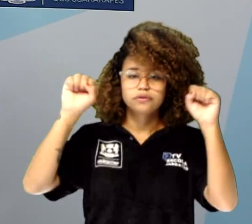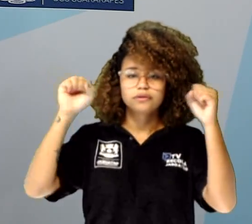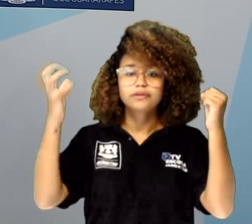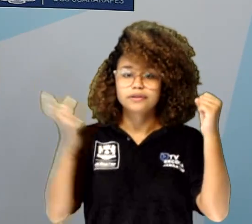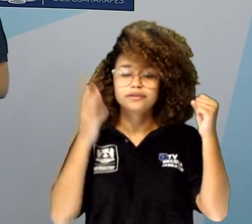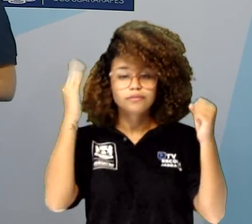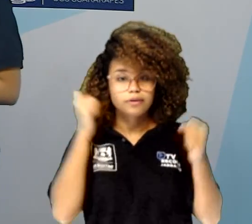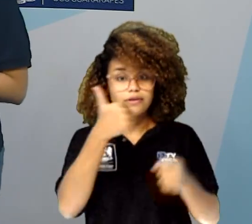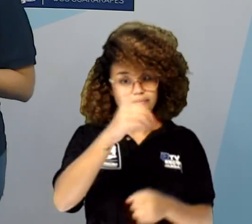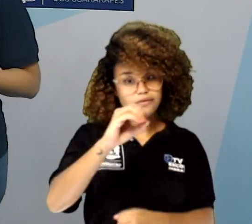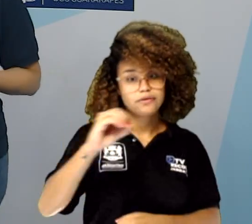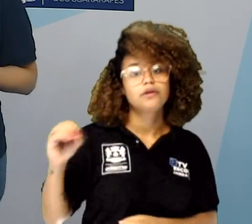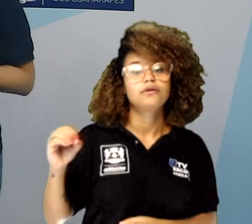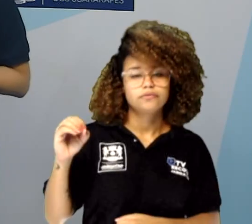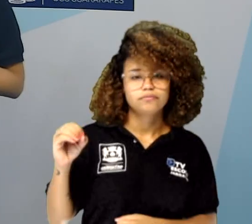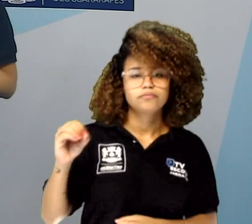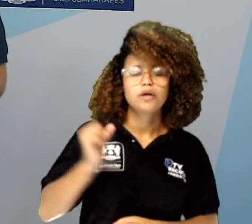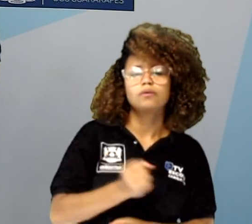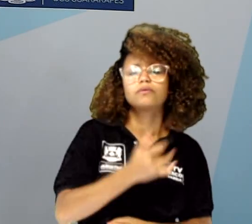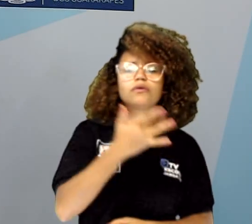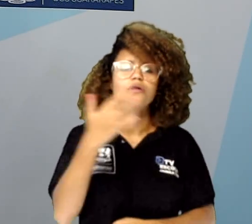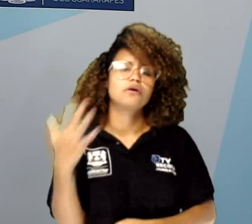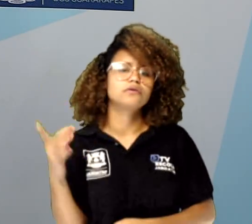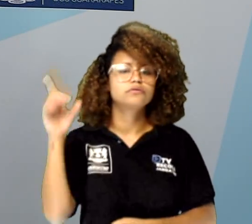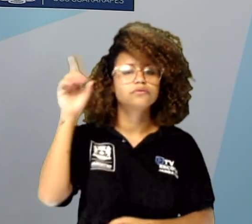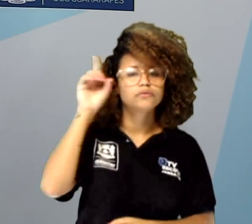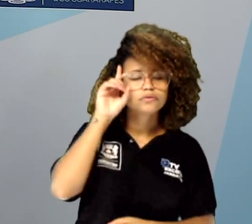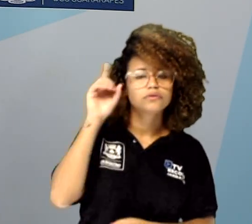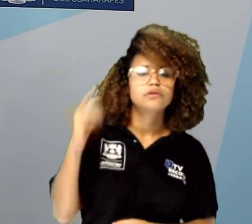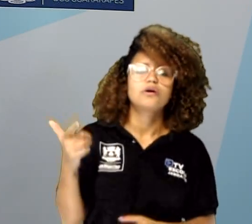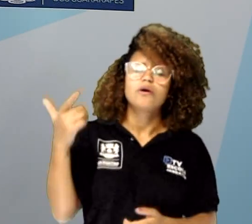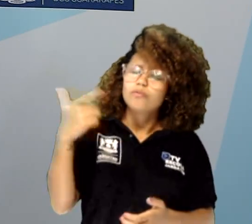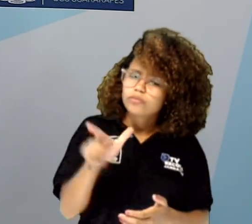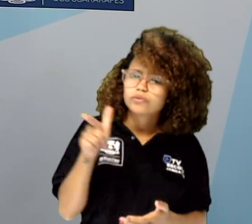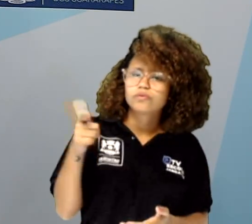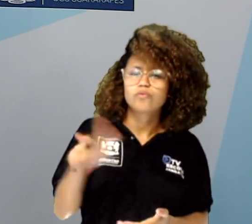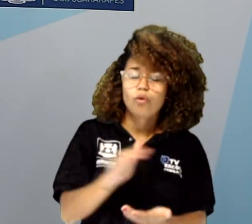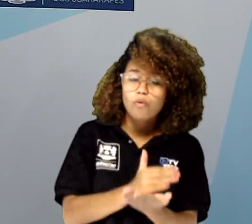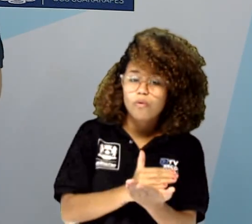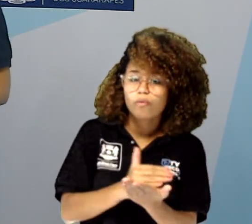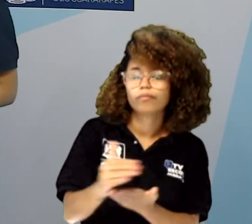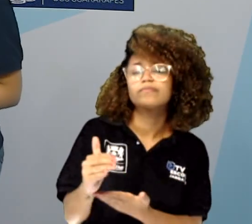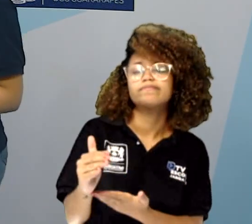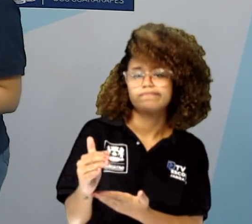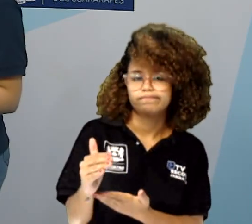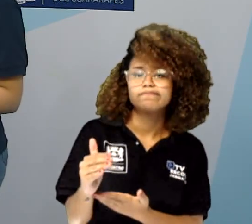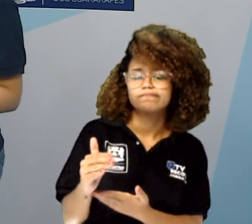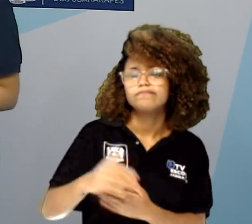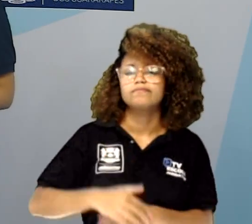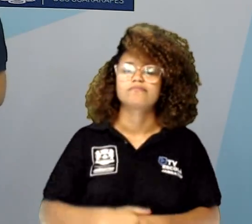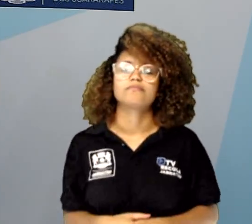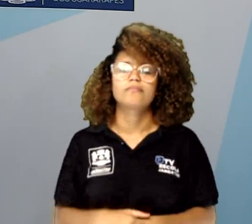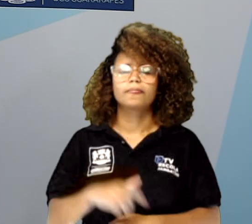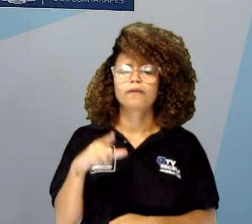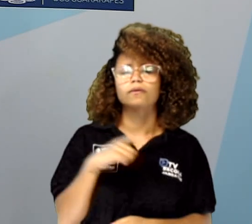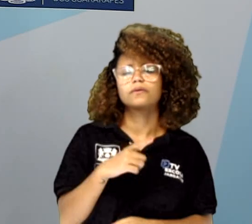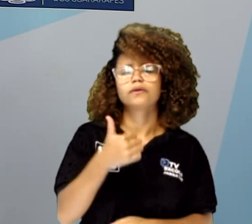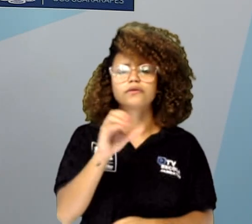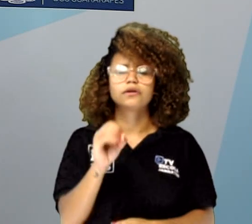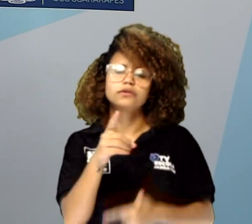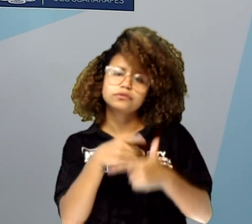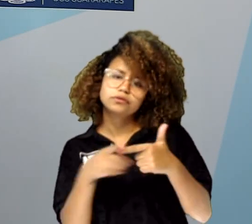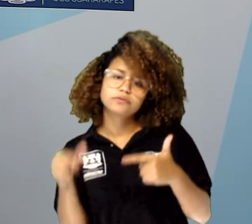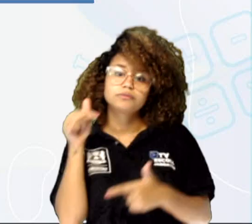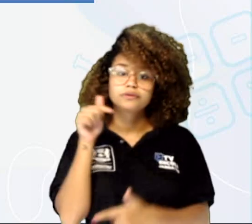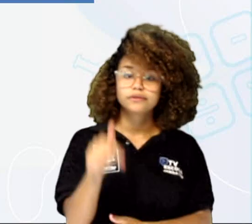100, pela quantidade de dias em que essa repetição começa a acontecer. E daí a gente tem, né? 10 dividido para 7